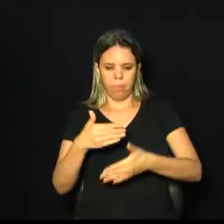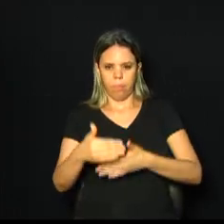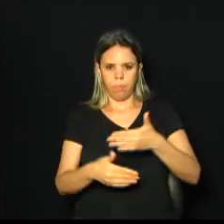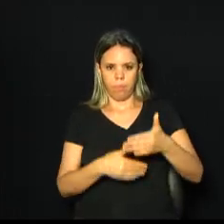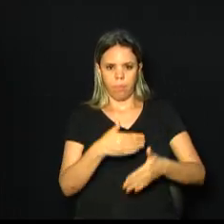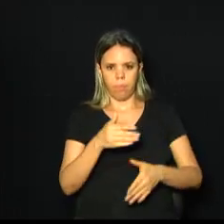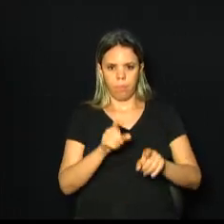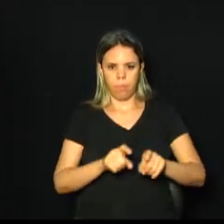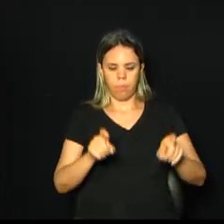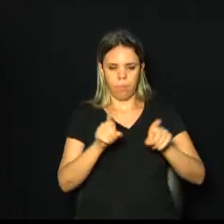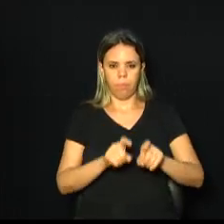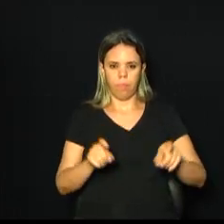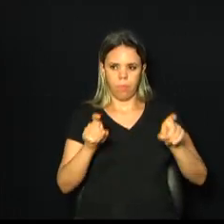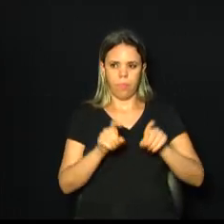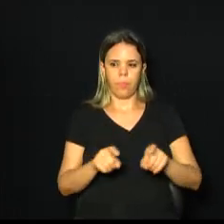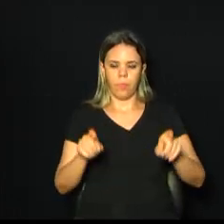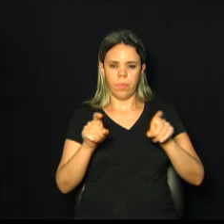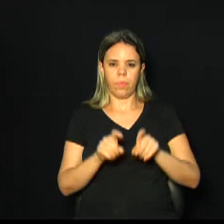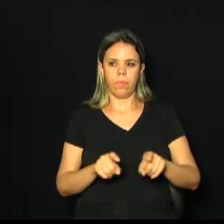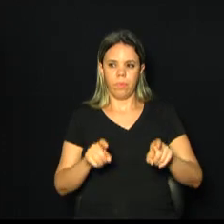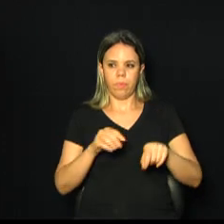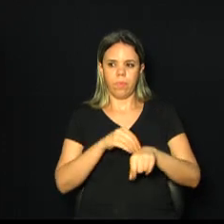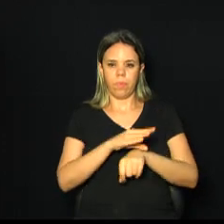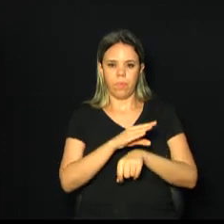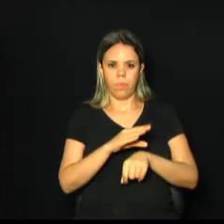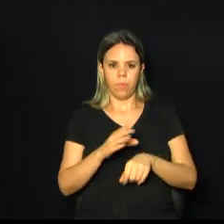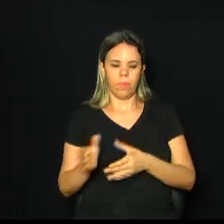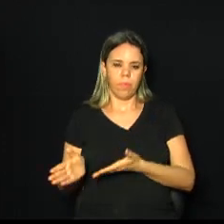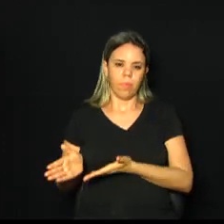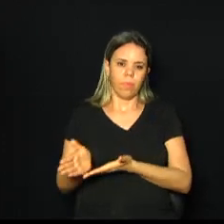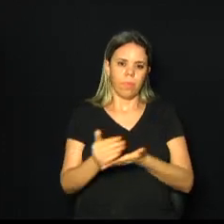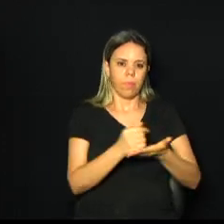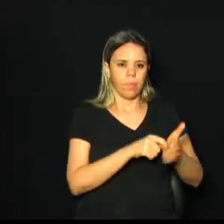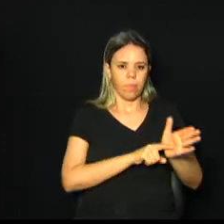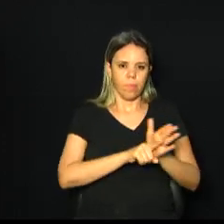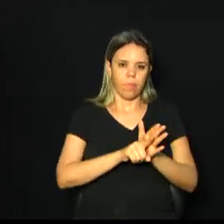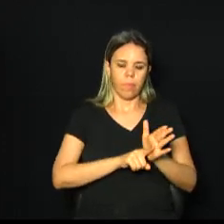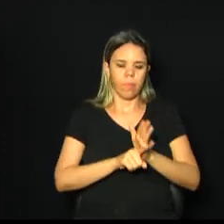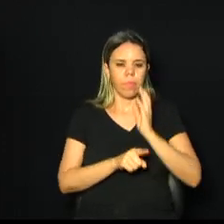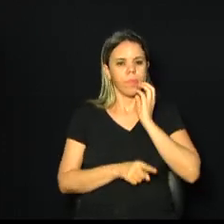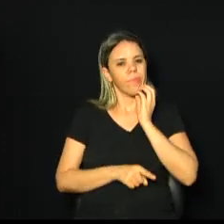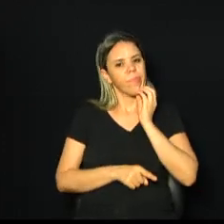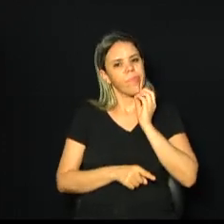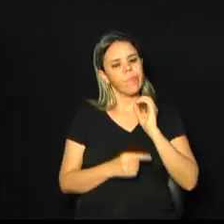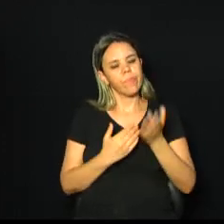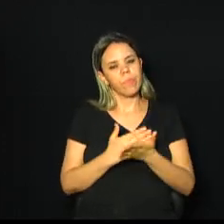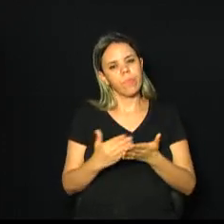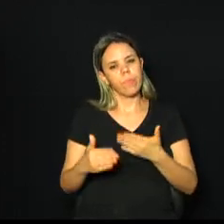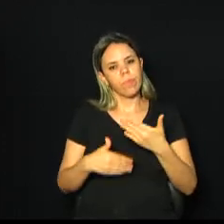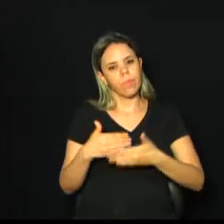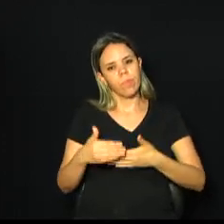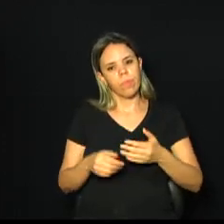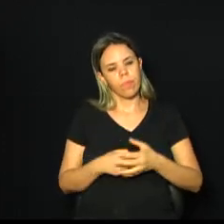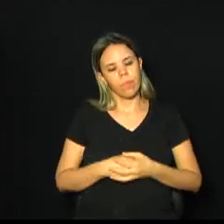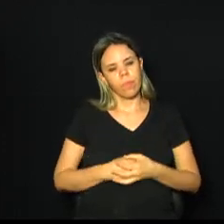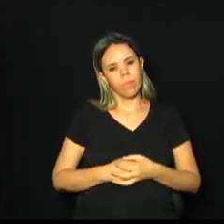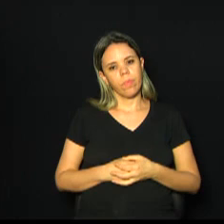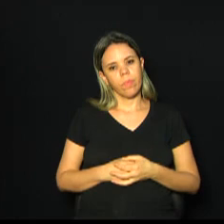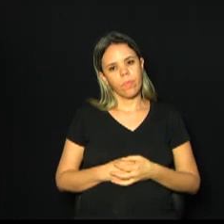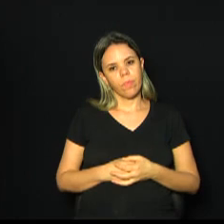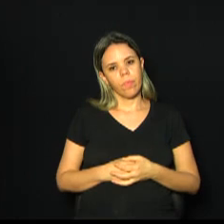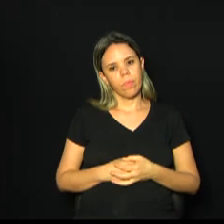da informação, nós passamos pela coleta, em princípio, o processamento,